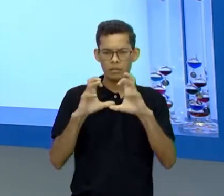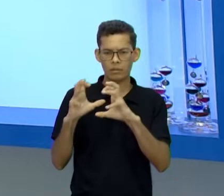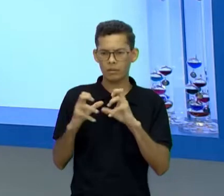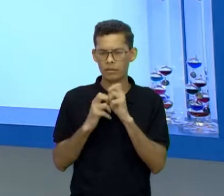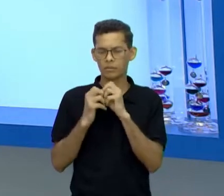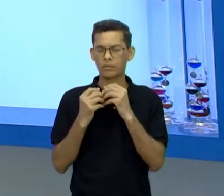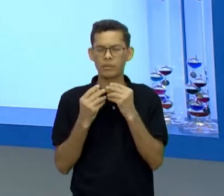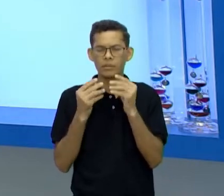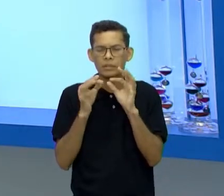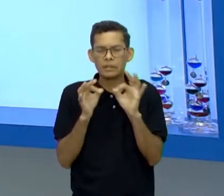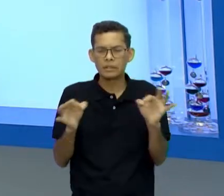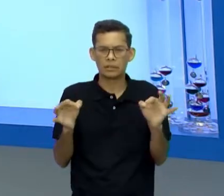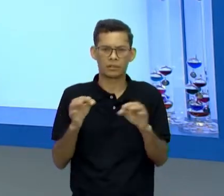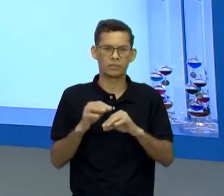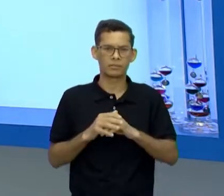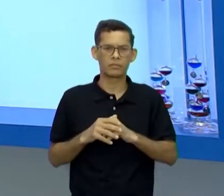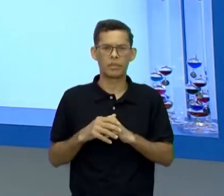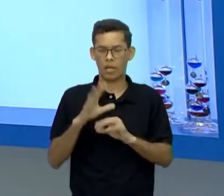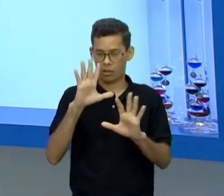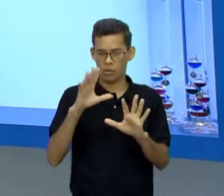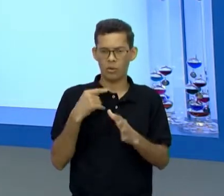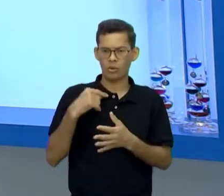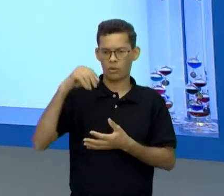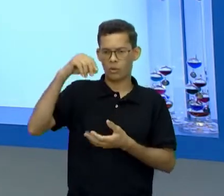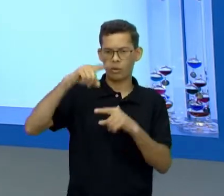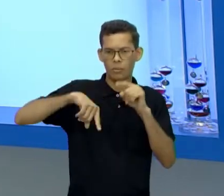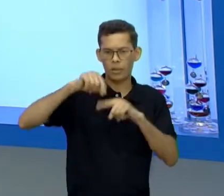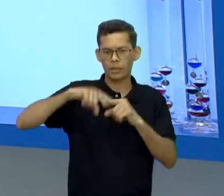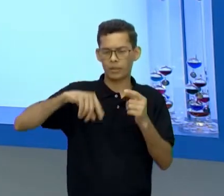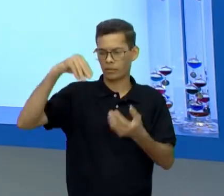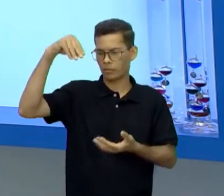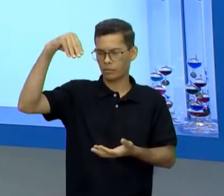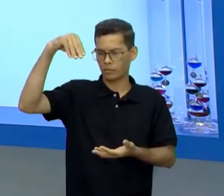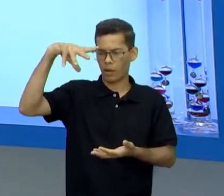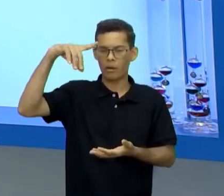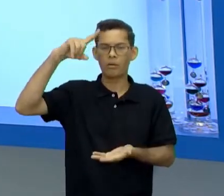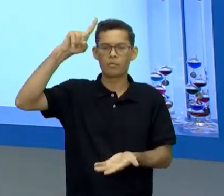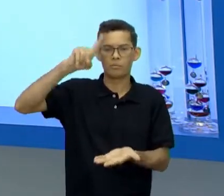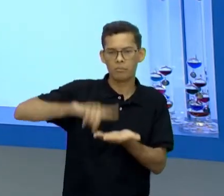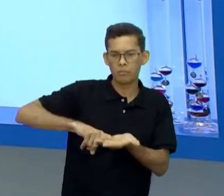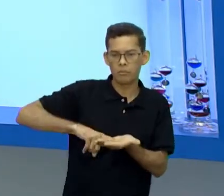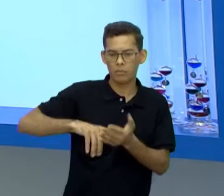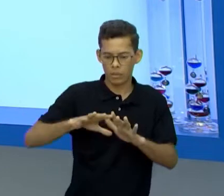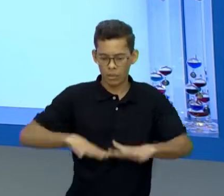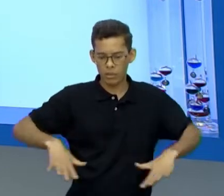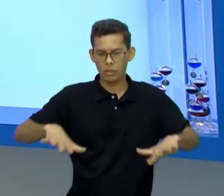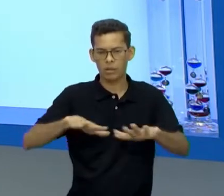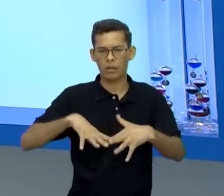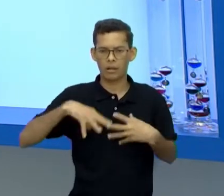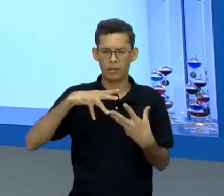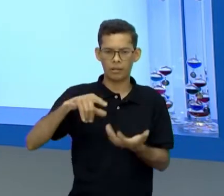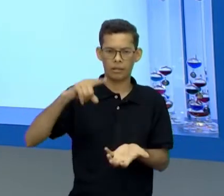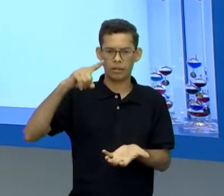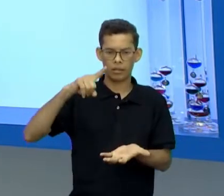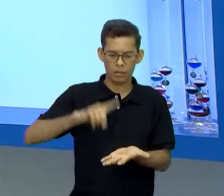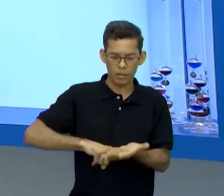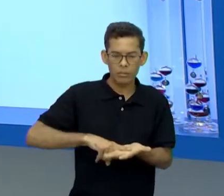quando eu solto esse objeto, ele vai sair. Ele é atraído em direção ao centro da